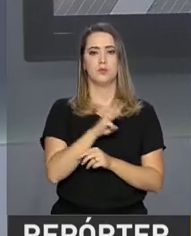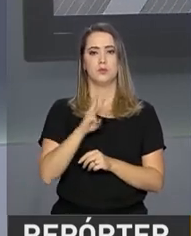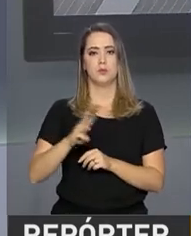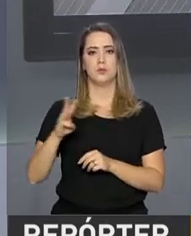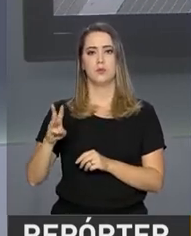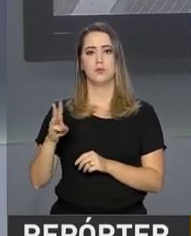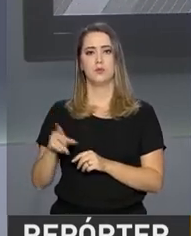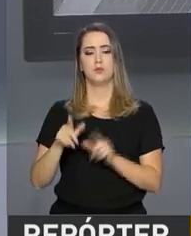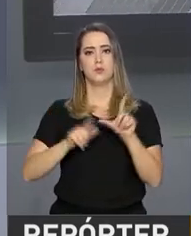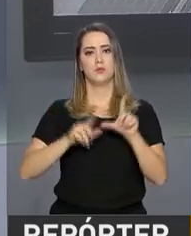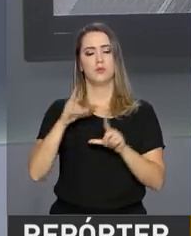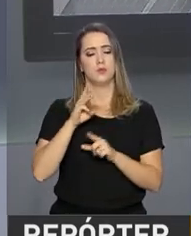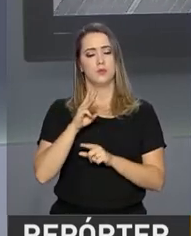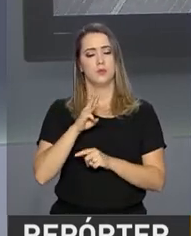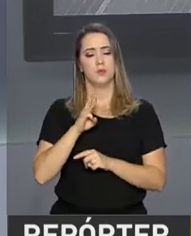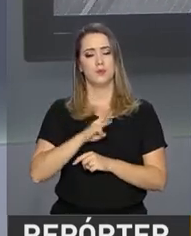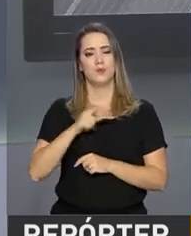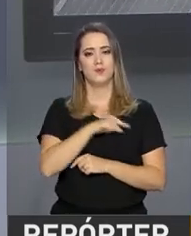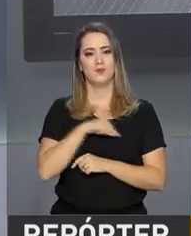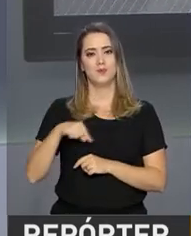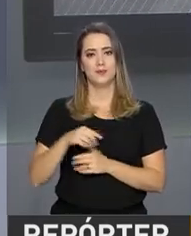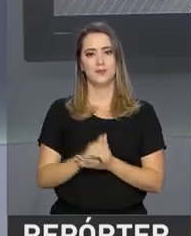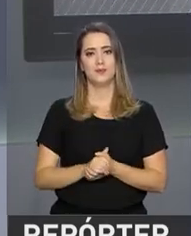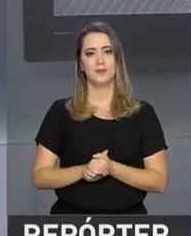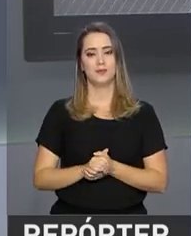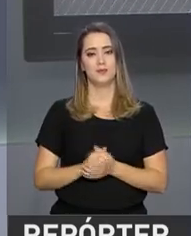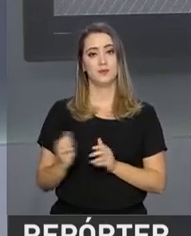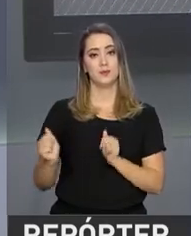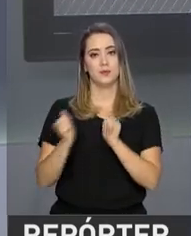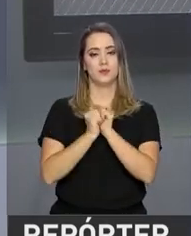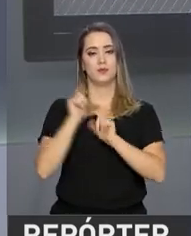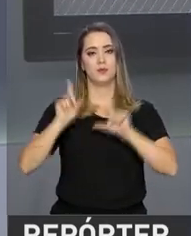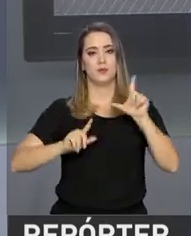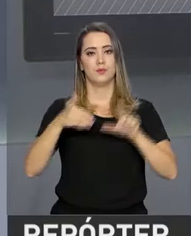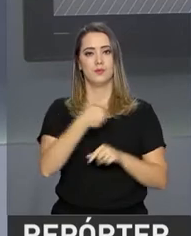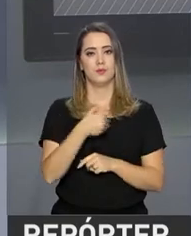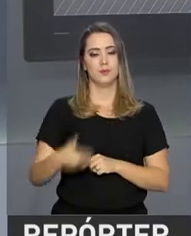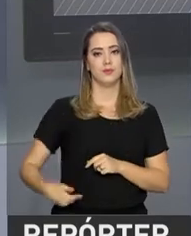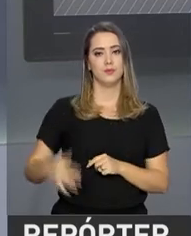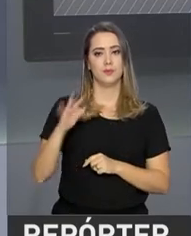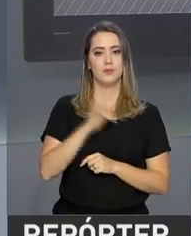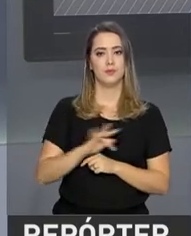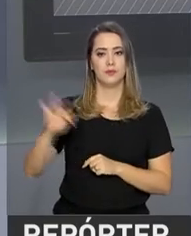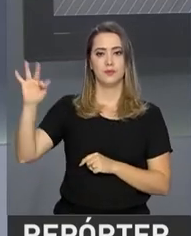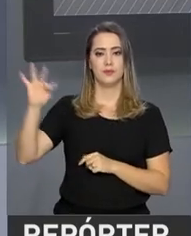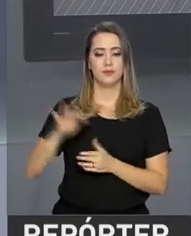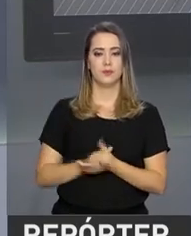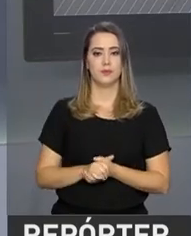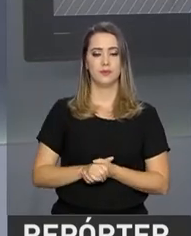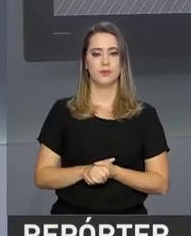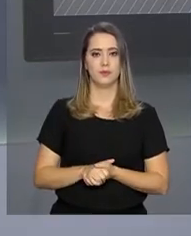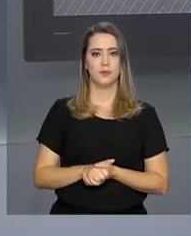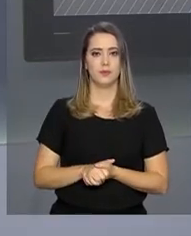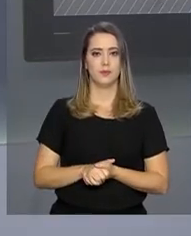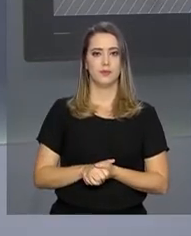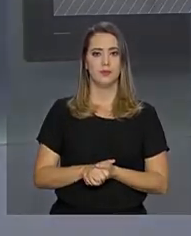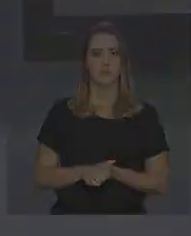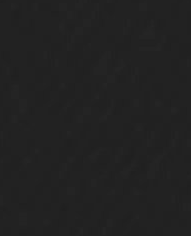também está na página da gnr na internet continue com a gente e nbr a tv do governo federal